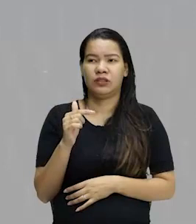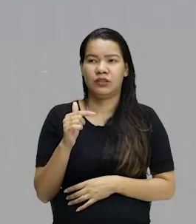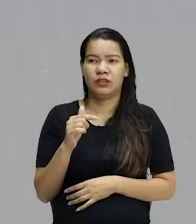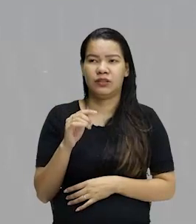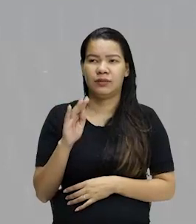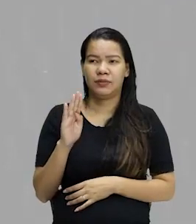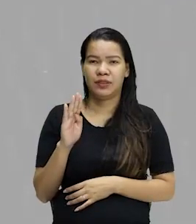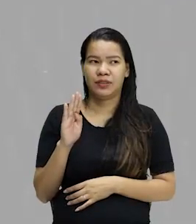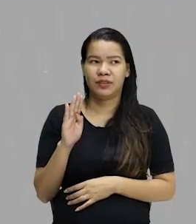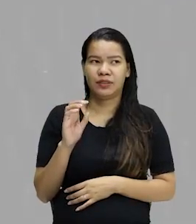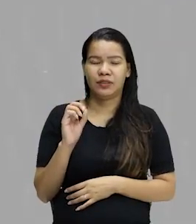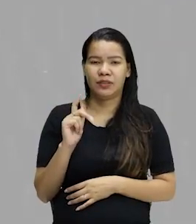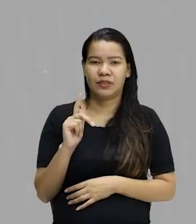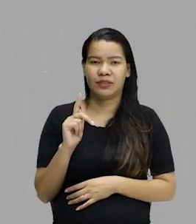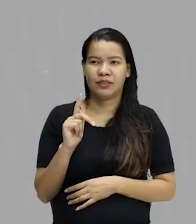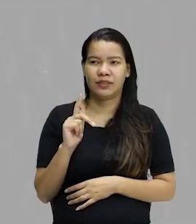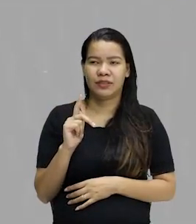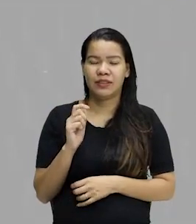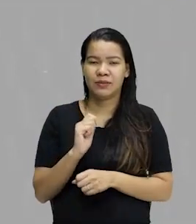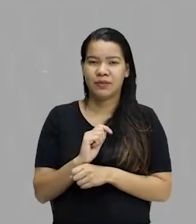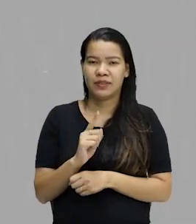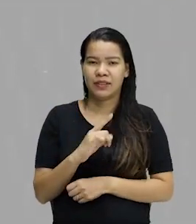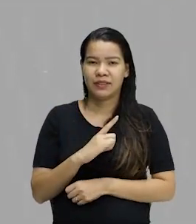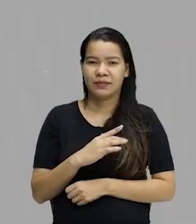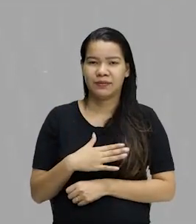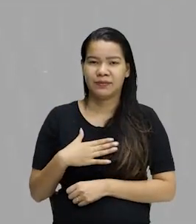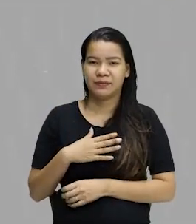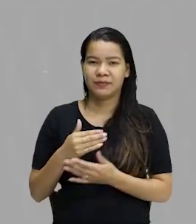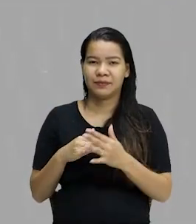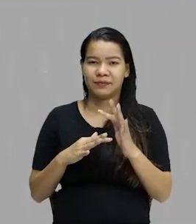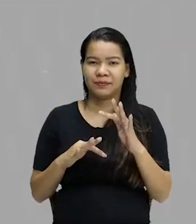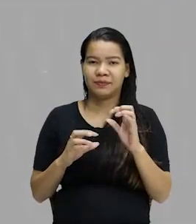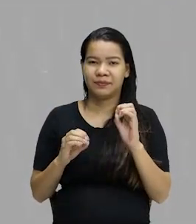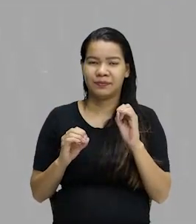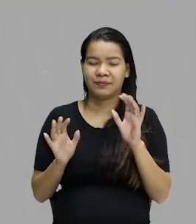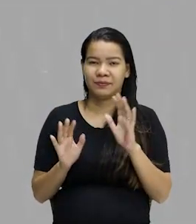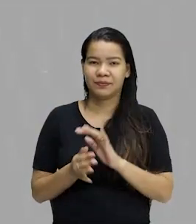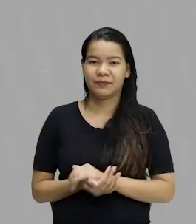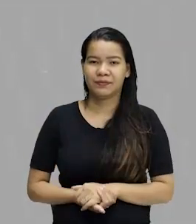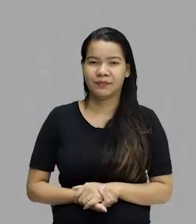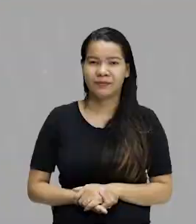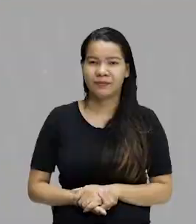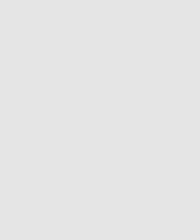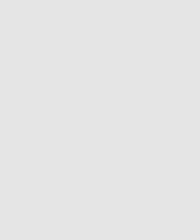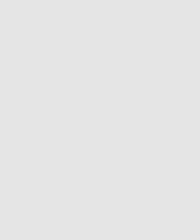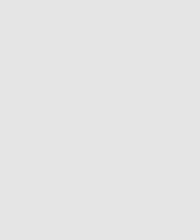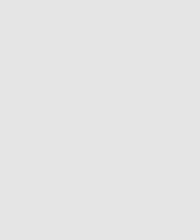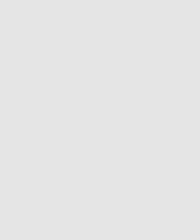letra B. Ok, turminha? Espero que vocês tenham gostado. Até a próxima. Valeu!